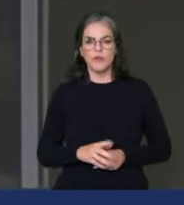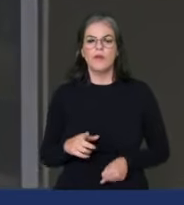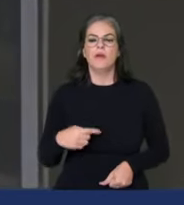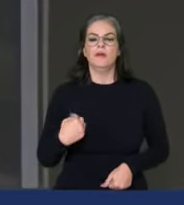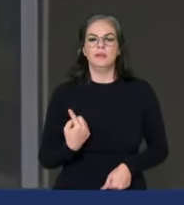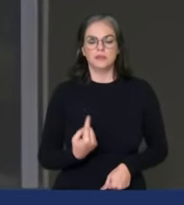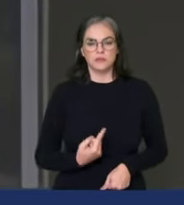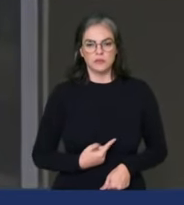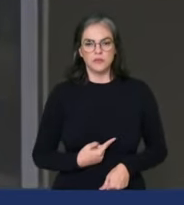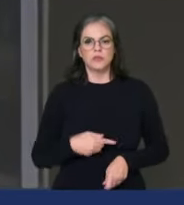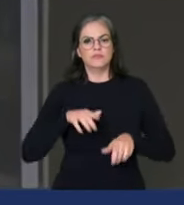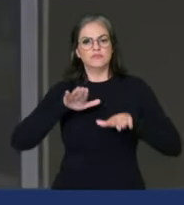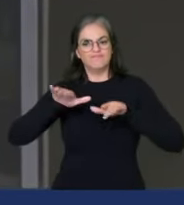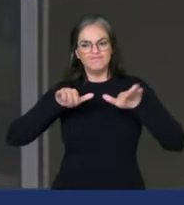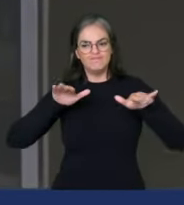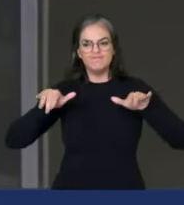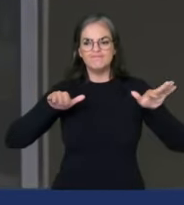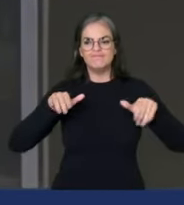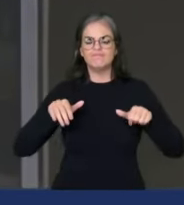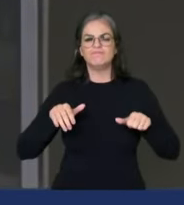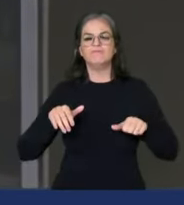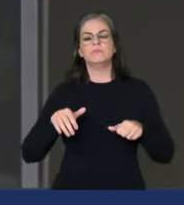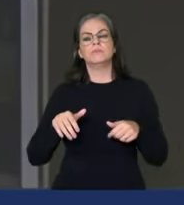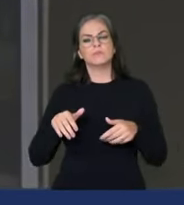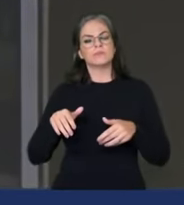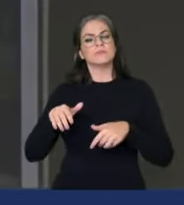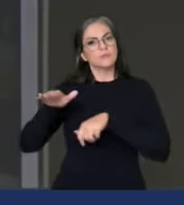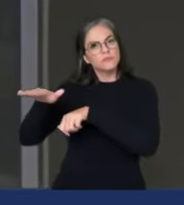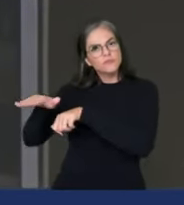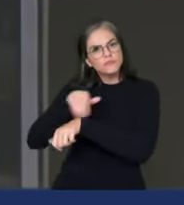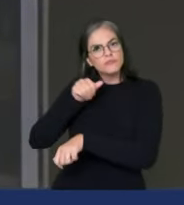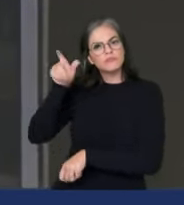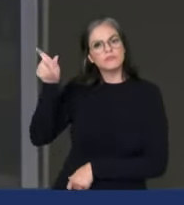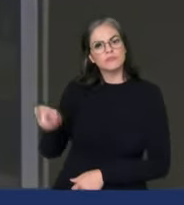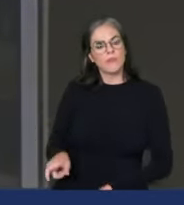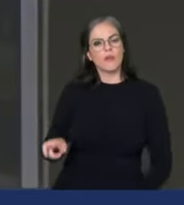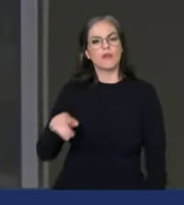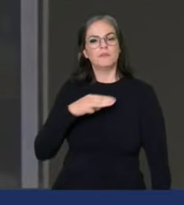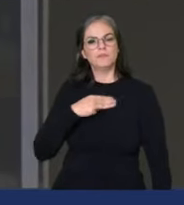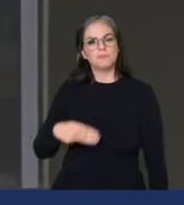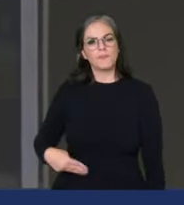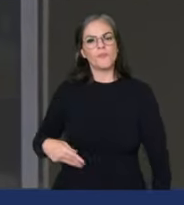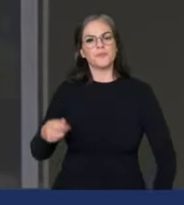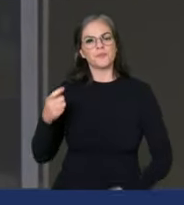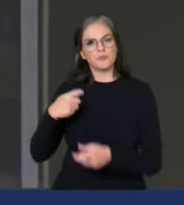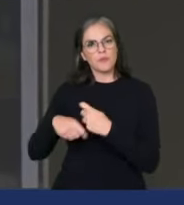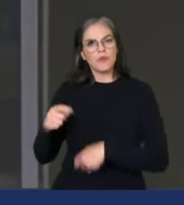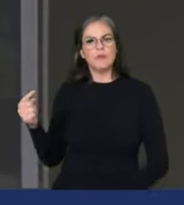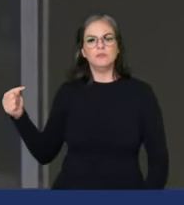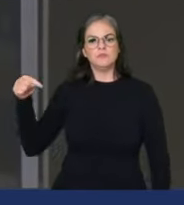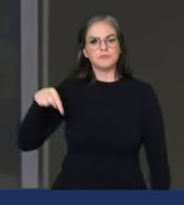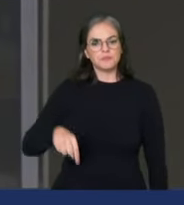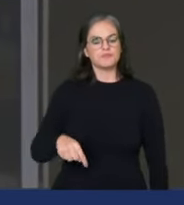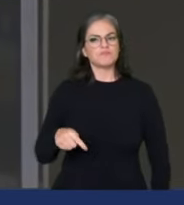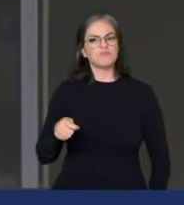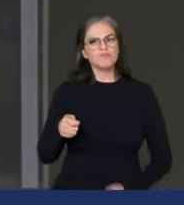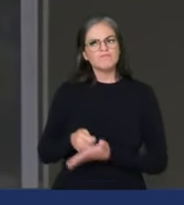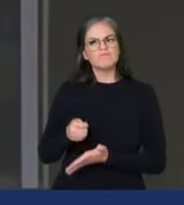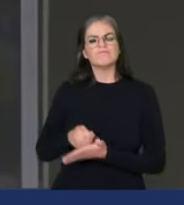uma convocação do ministro da Economia para que ele possa, assim, discutir esses assuntos e